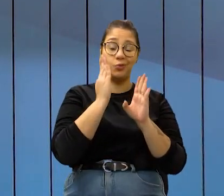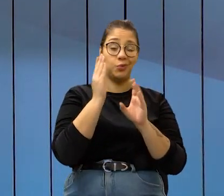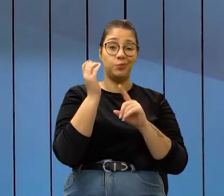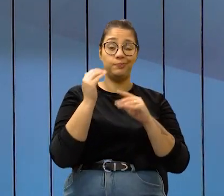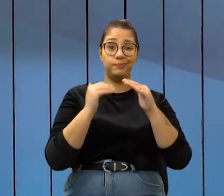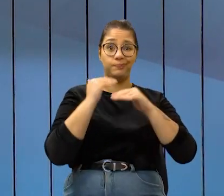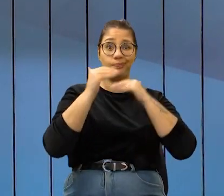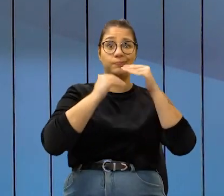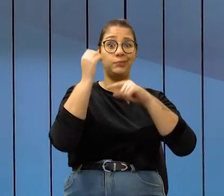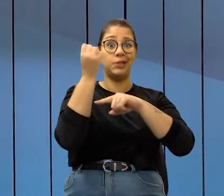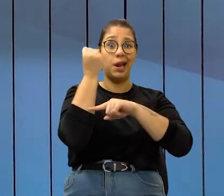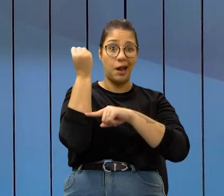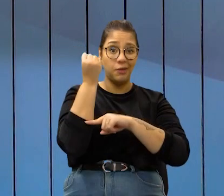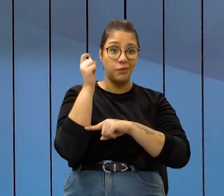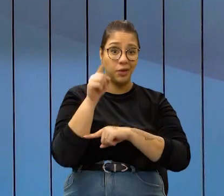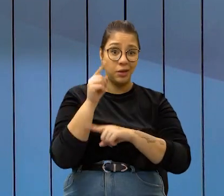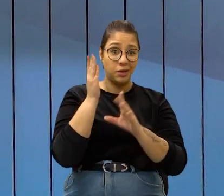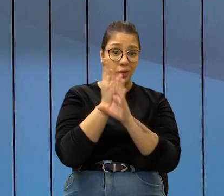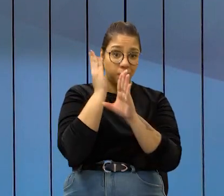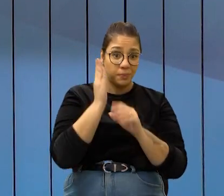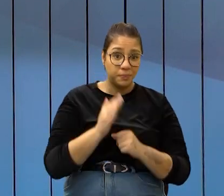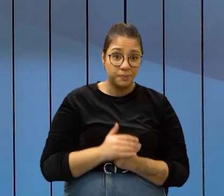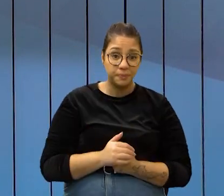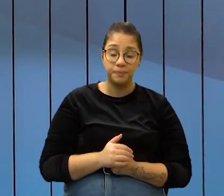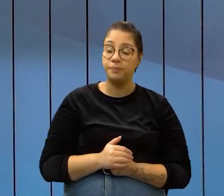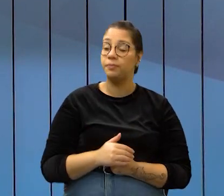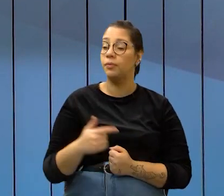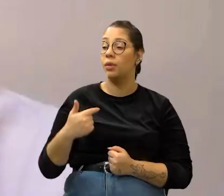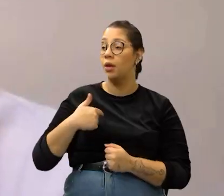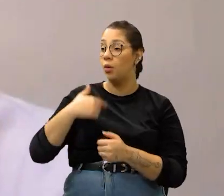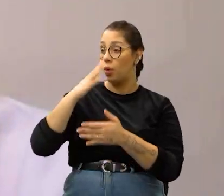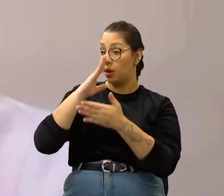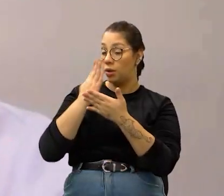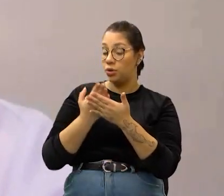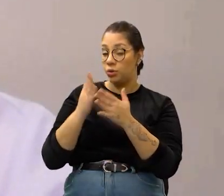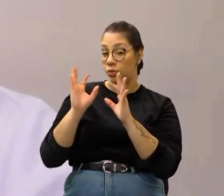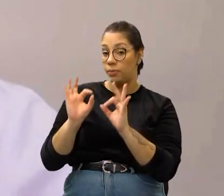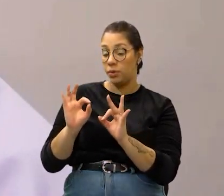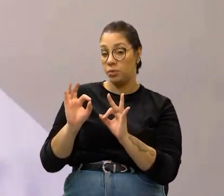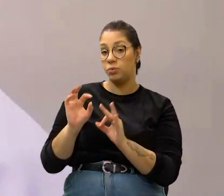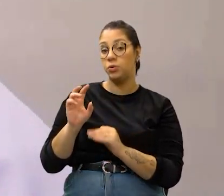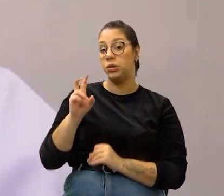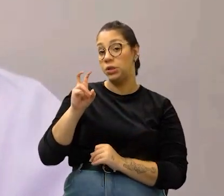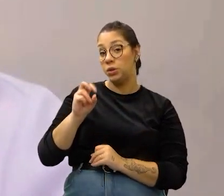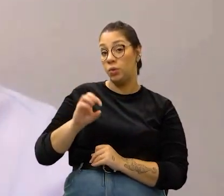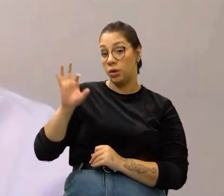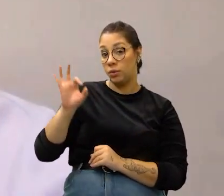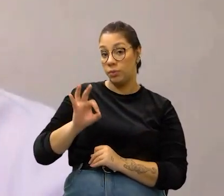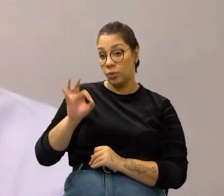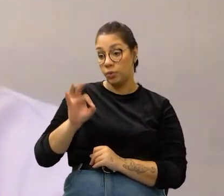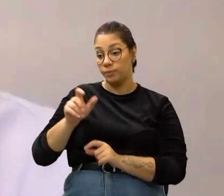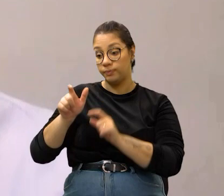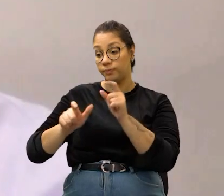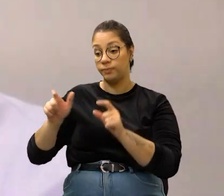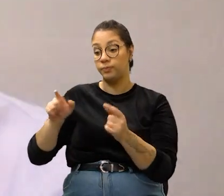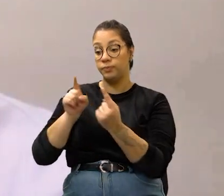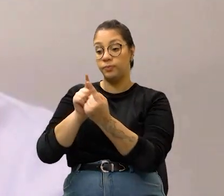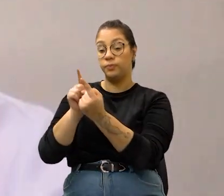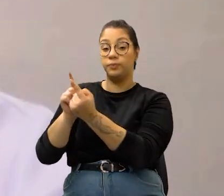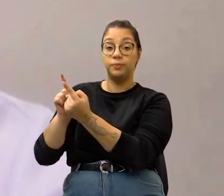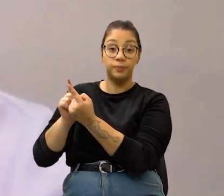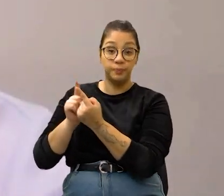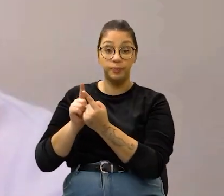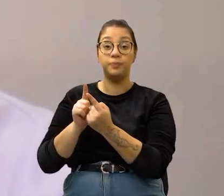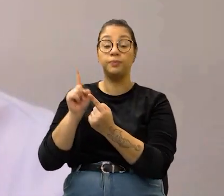etapa um pouco evoluída demais? Eu acredito que 50% dos